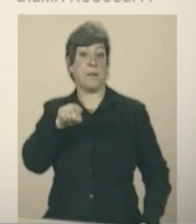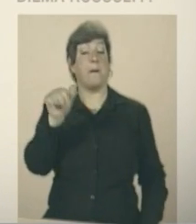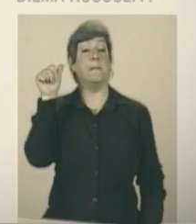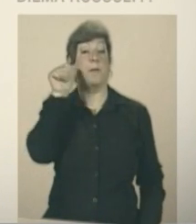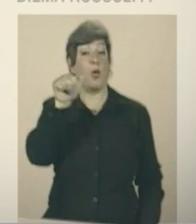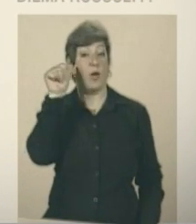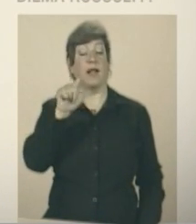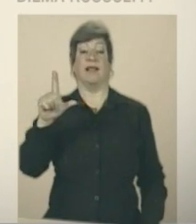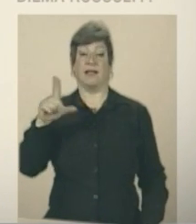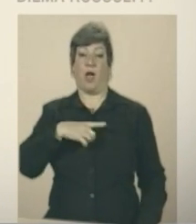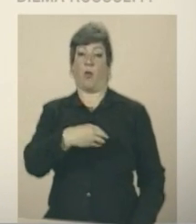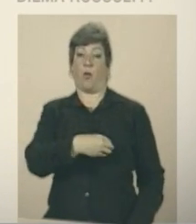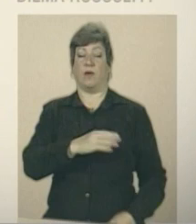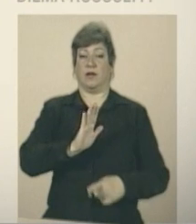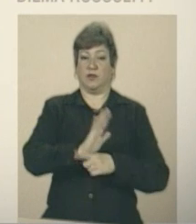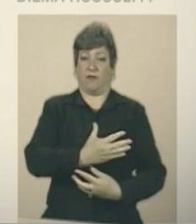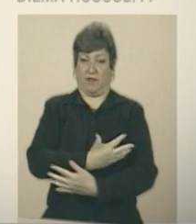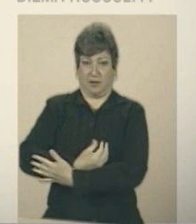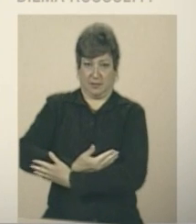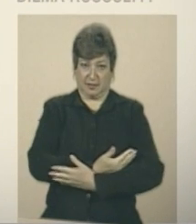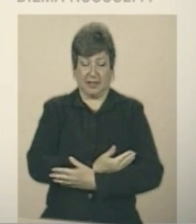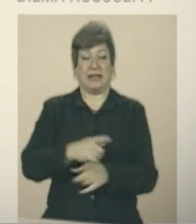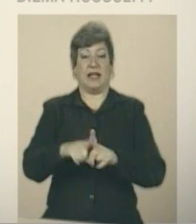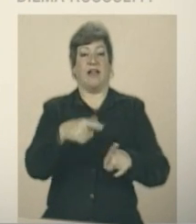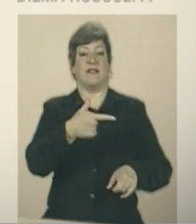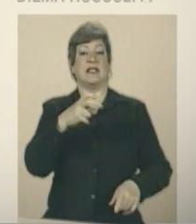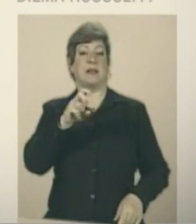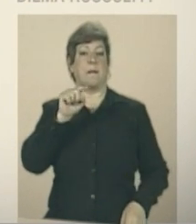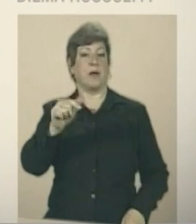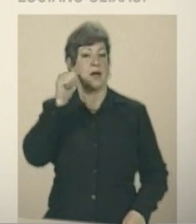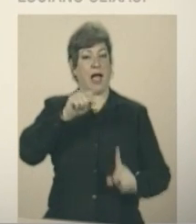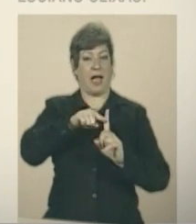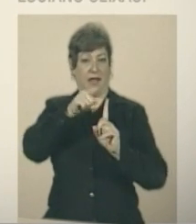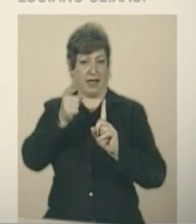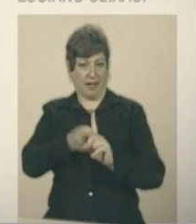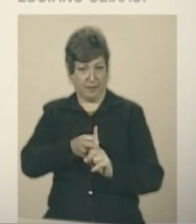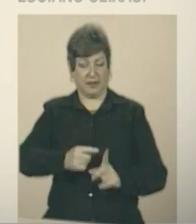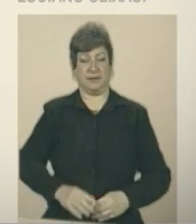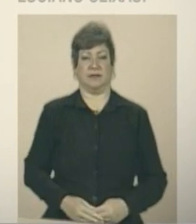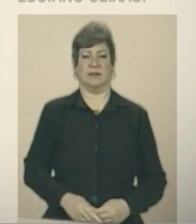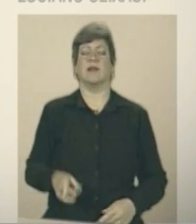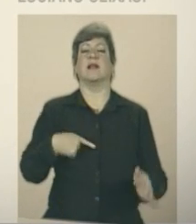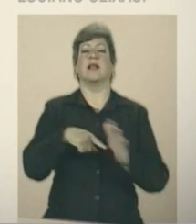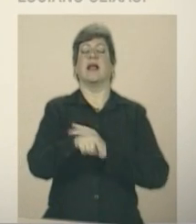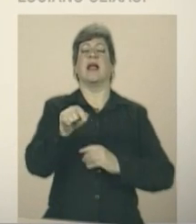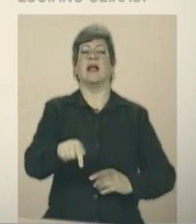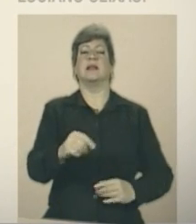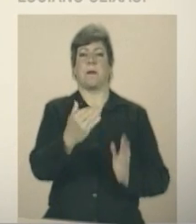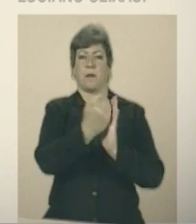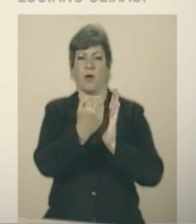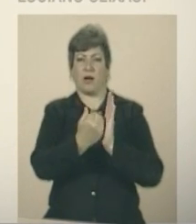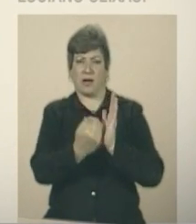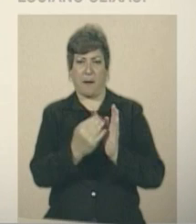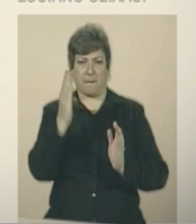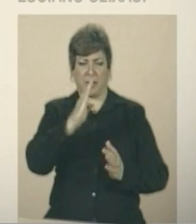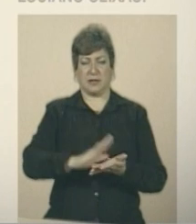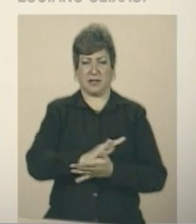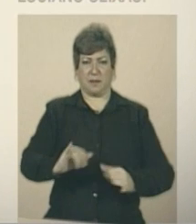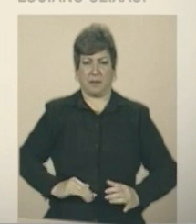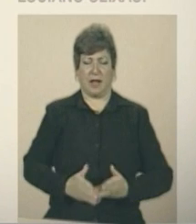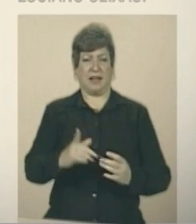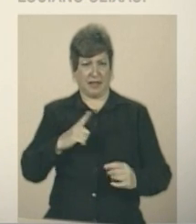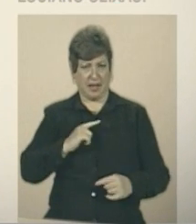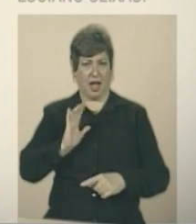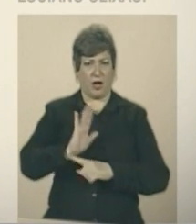mulheres que estão amamentando e 25.000 gestantes o Brasil sem miséria também tem ações Para apoiar a inclusão